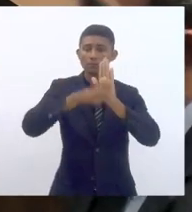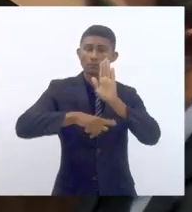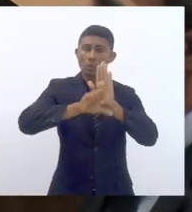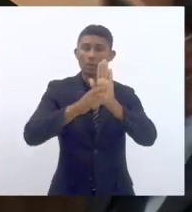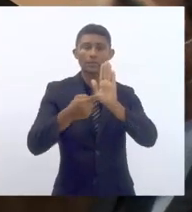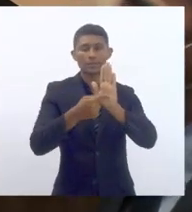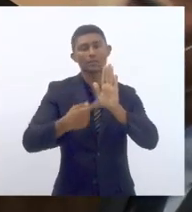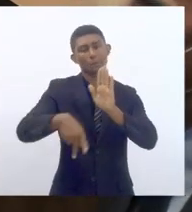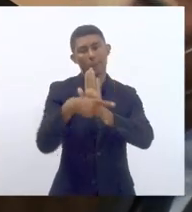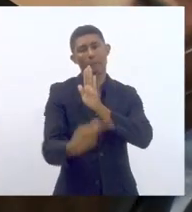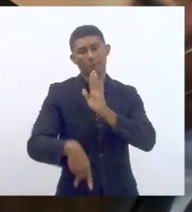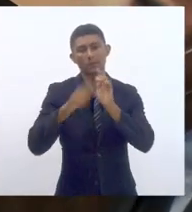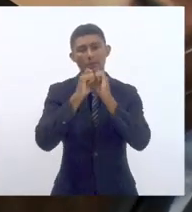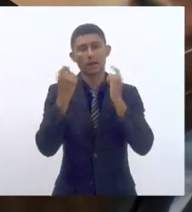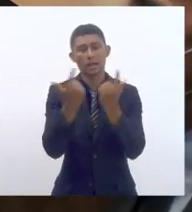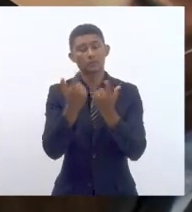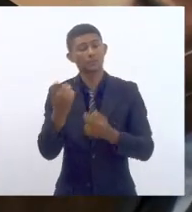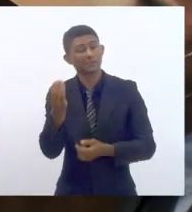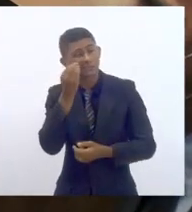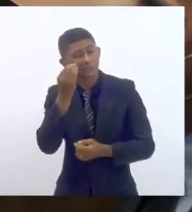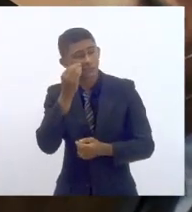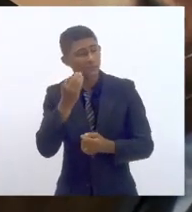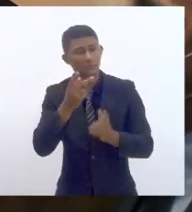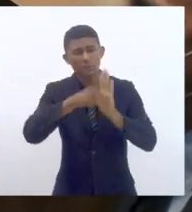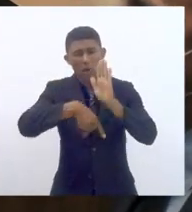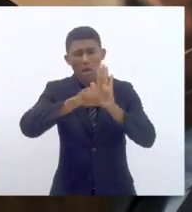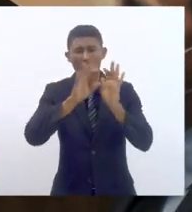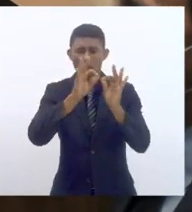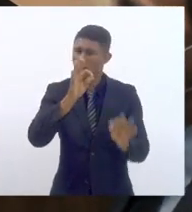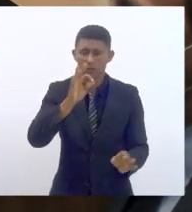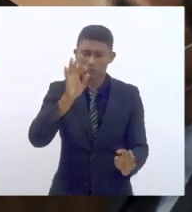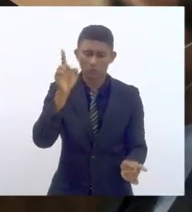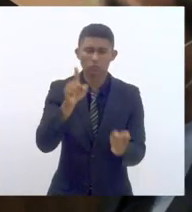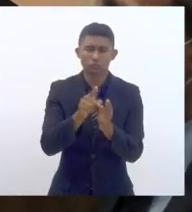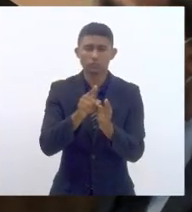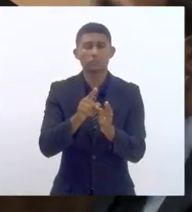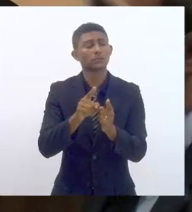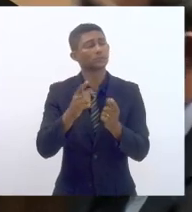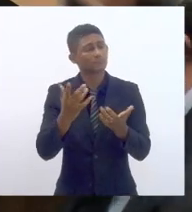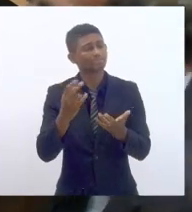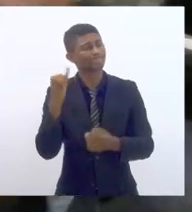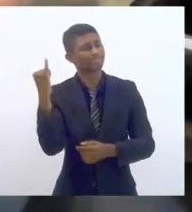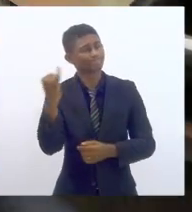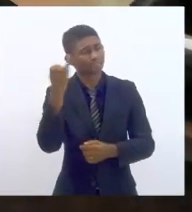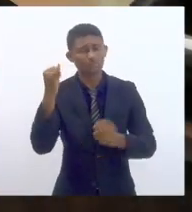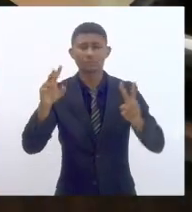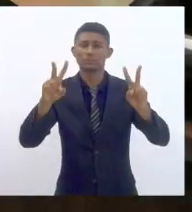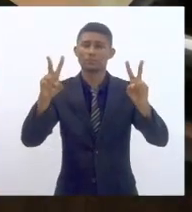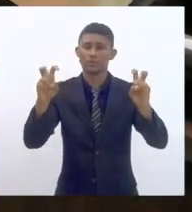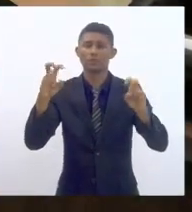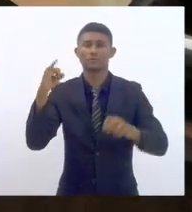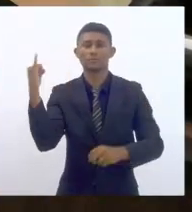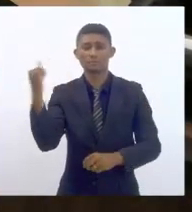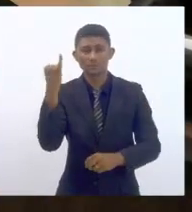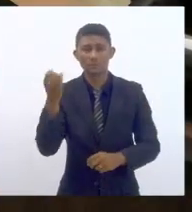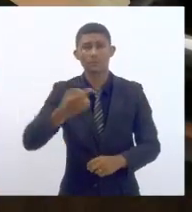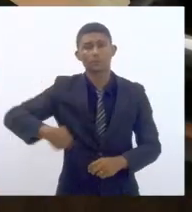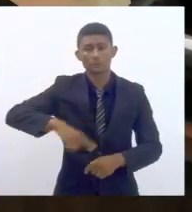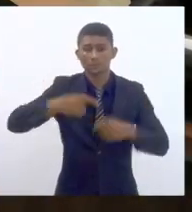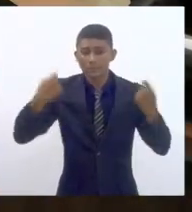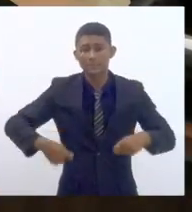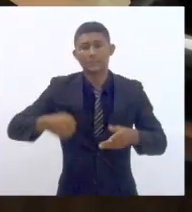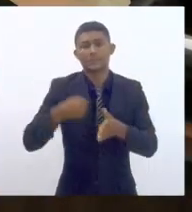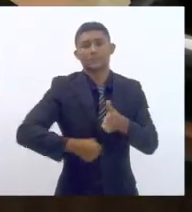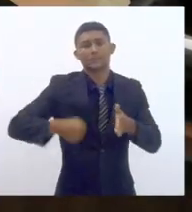enxuto, o mais objetivo possível. Mas queria só destacar que esse é um debate importante, um passivo aí que a gente tem a enfrentar,